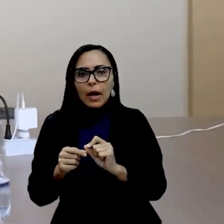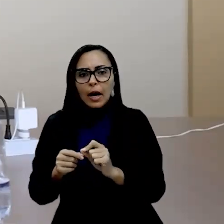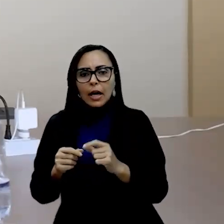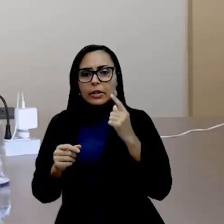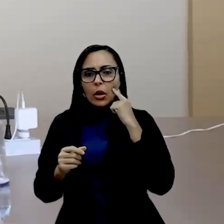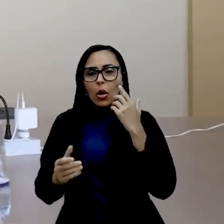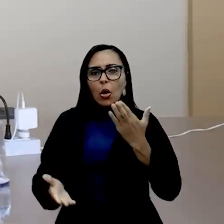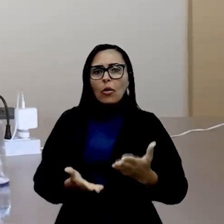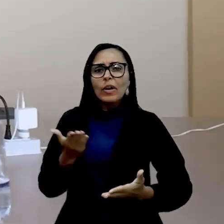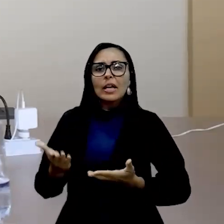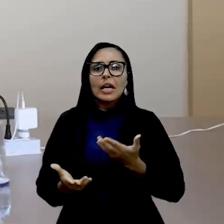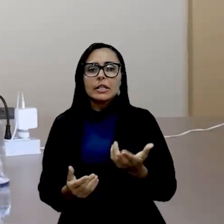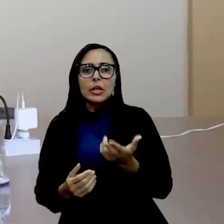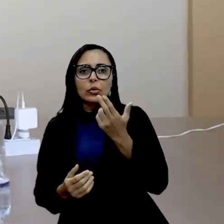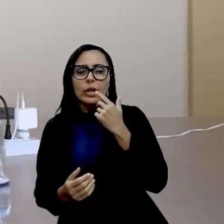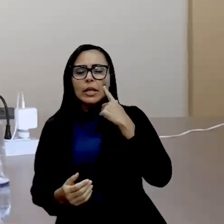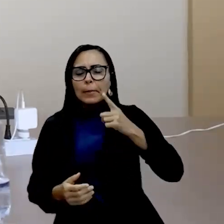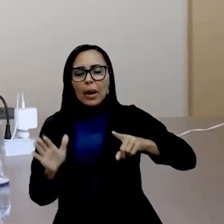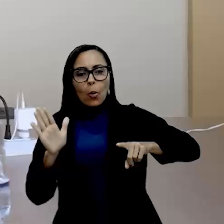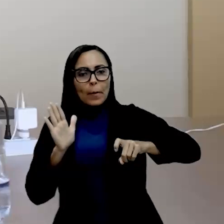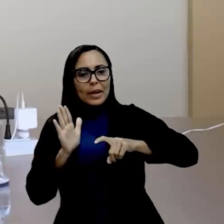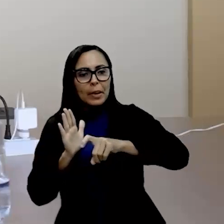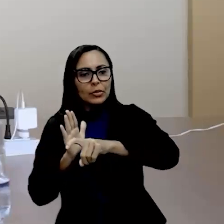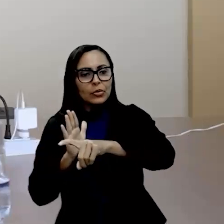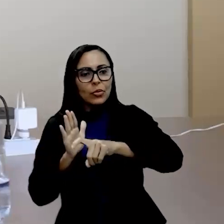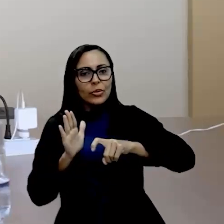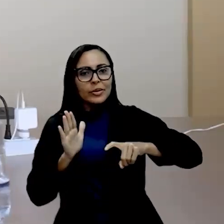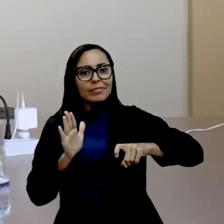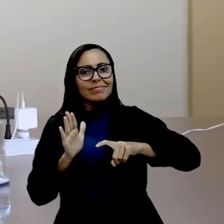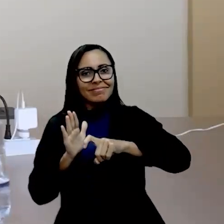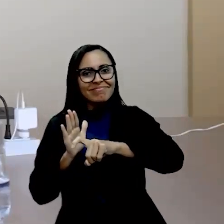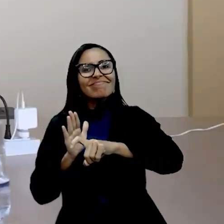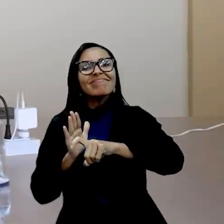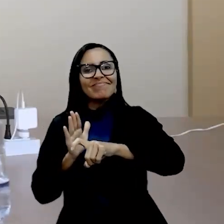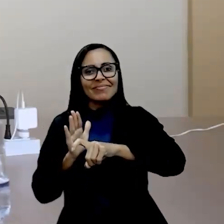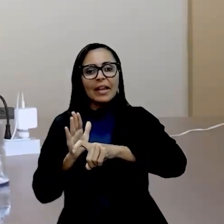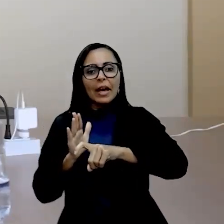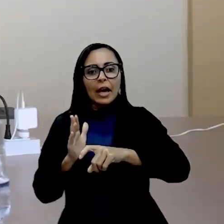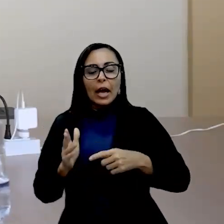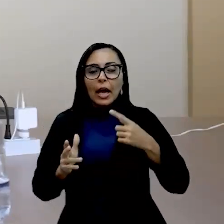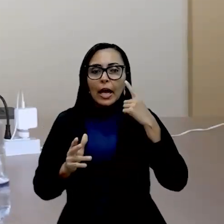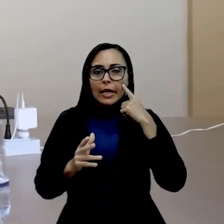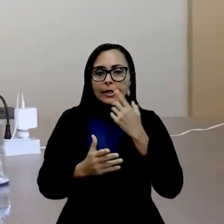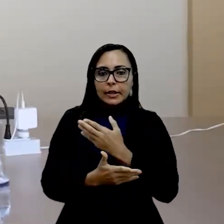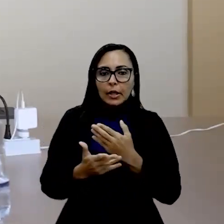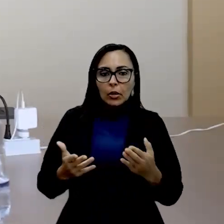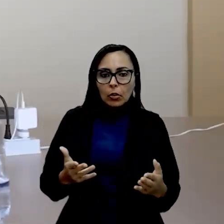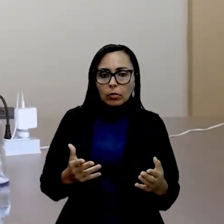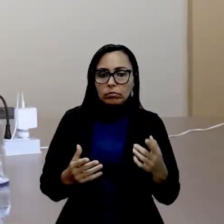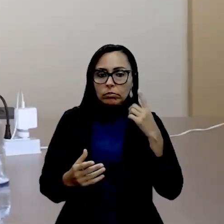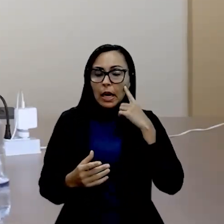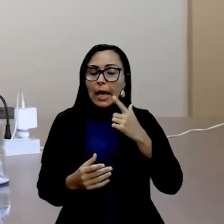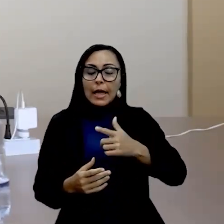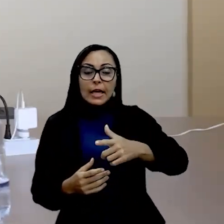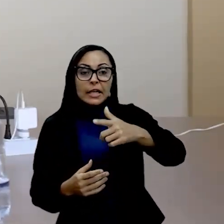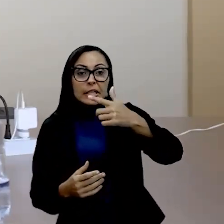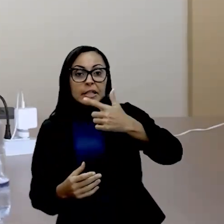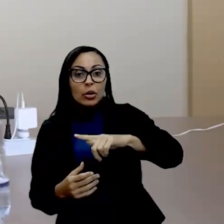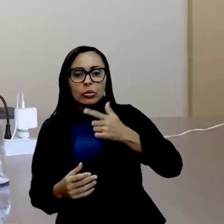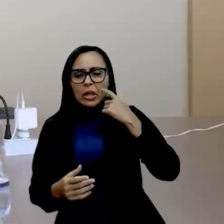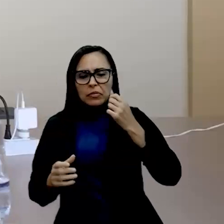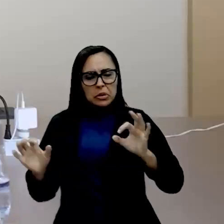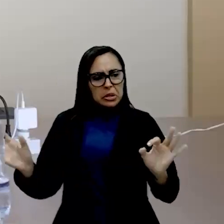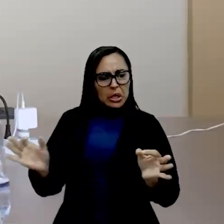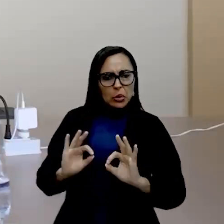oferecem nutrientes para o espermatozoide nadar até a próstata. Então, sem próstata, não teríamos nenhum de nós aqui,